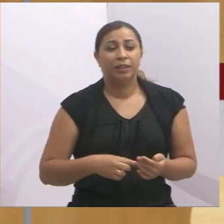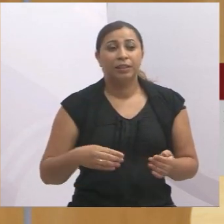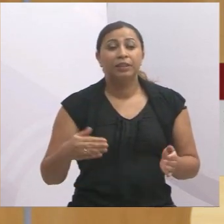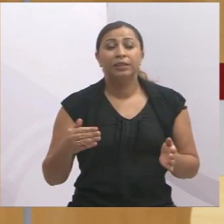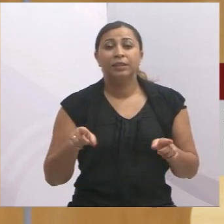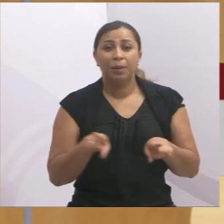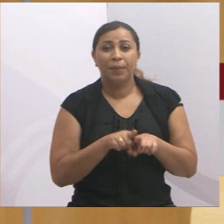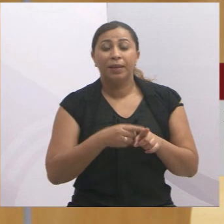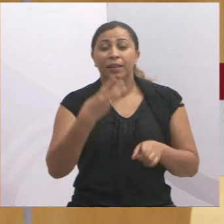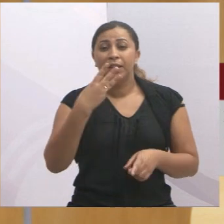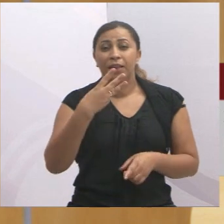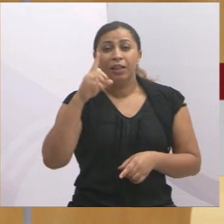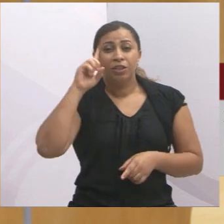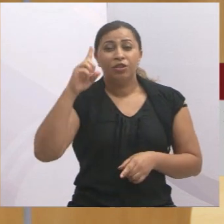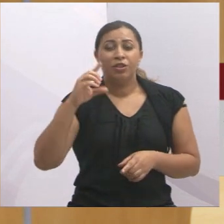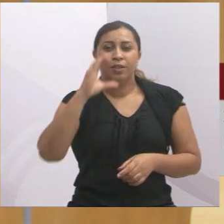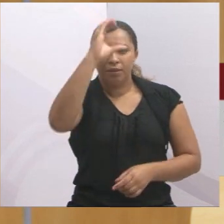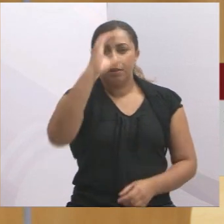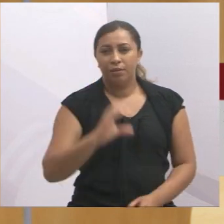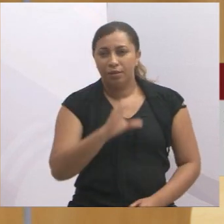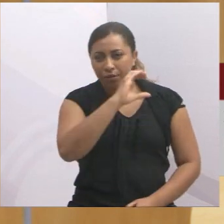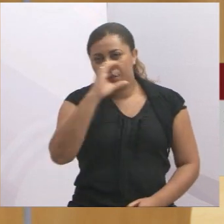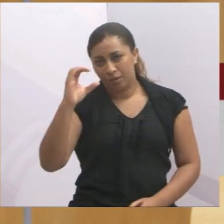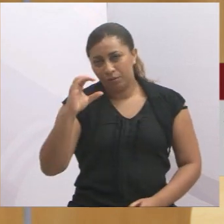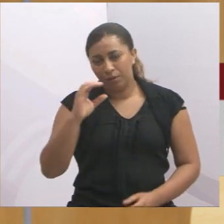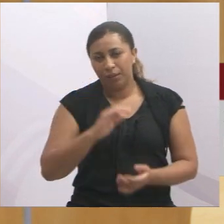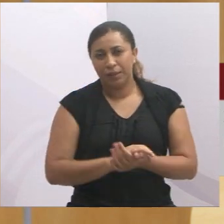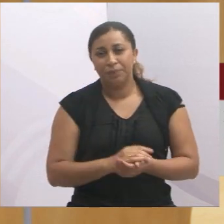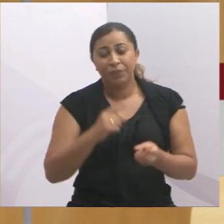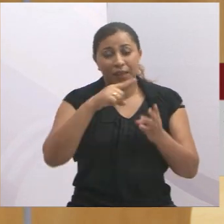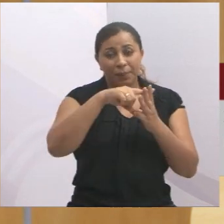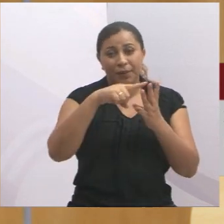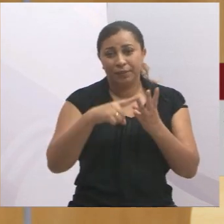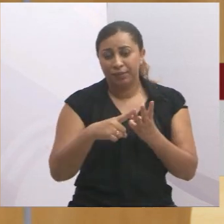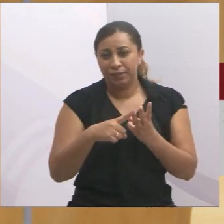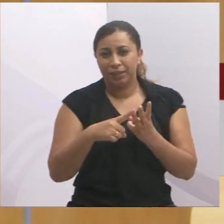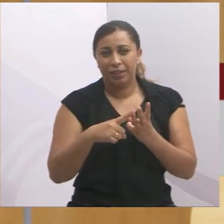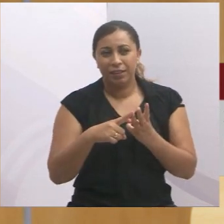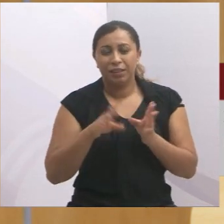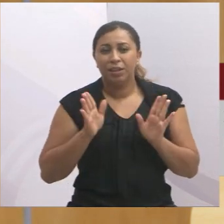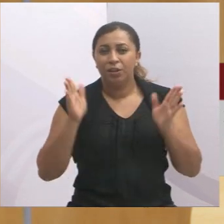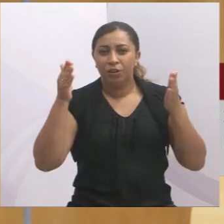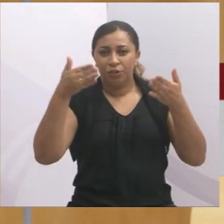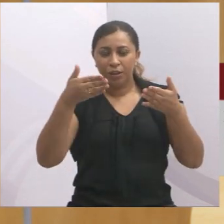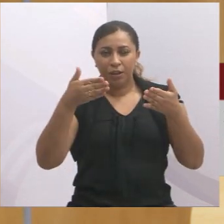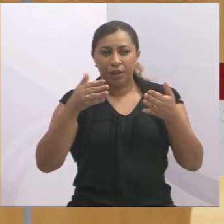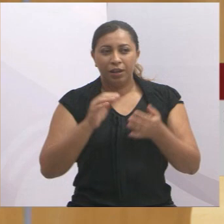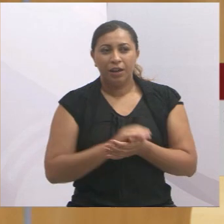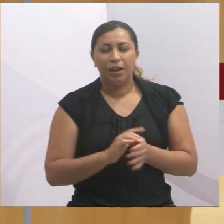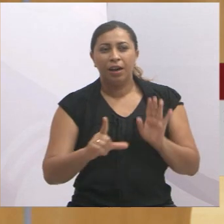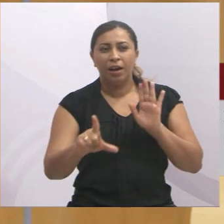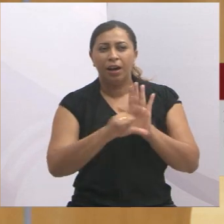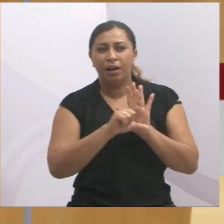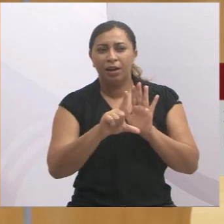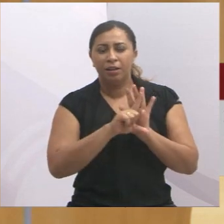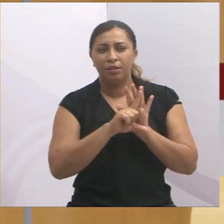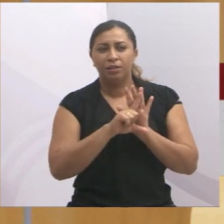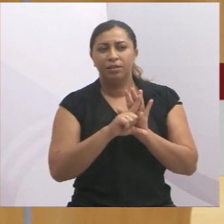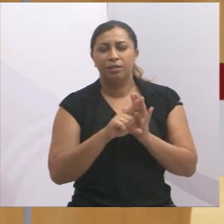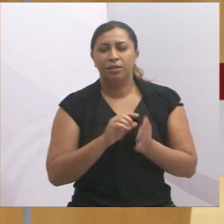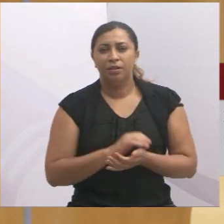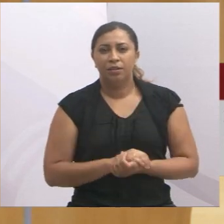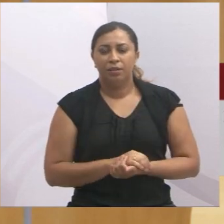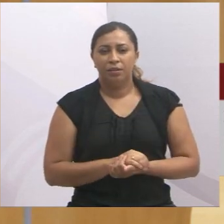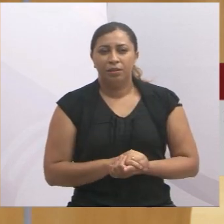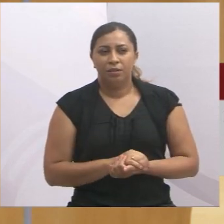vinculadas à Igreja Católica, 3 datas direcionadas à lei,